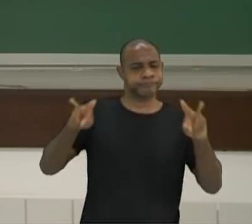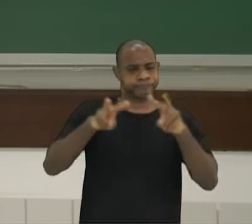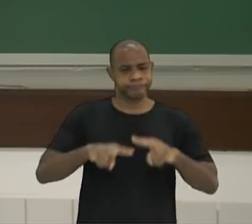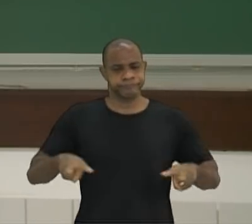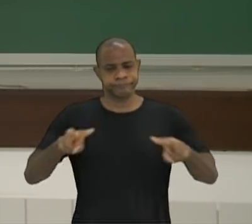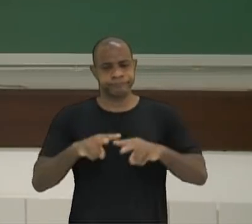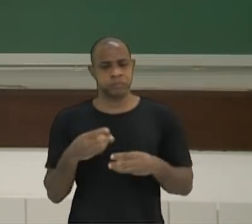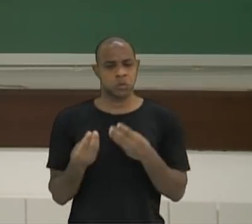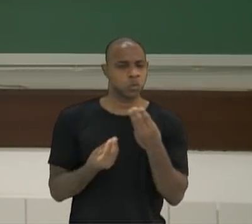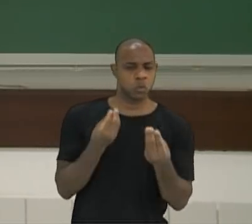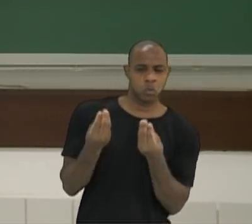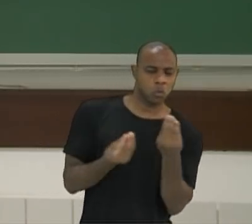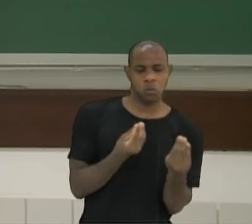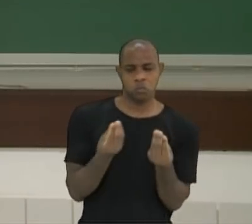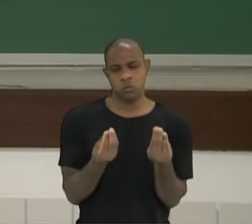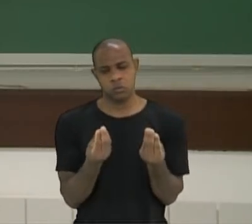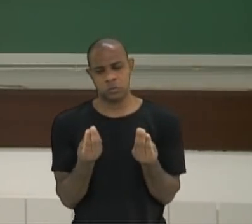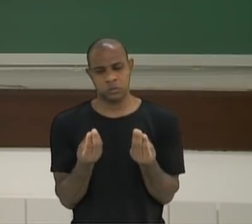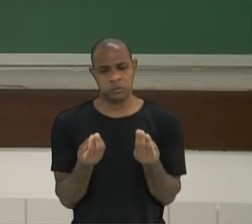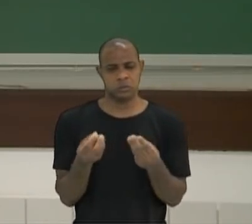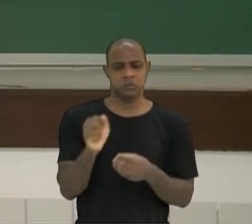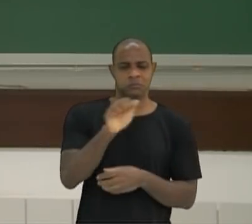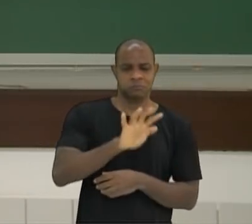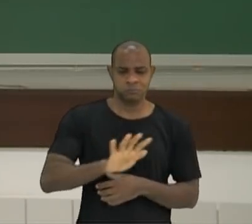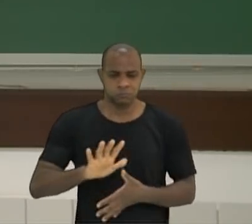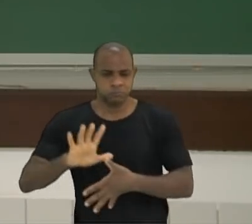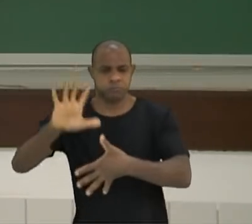uma maneira ilustrada